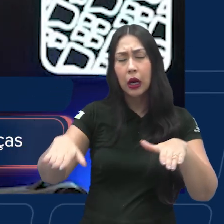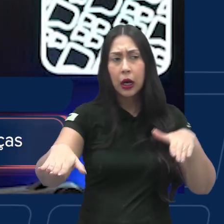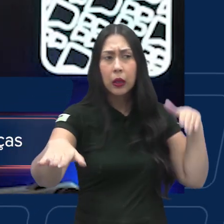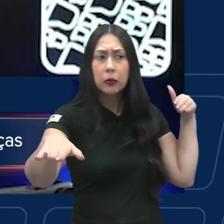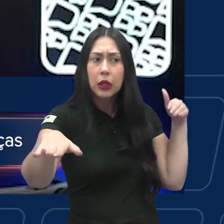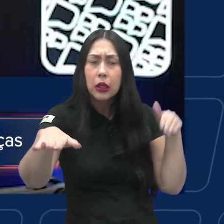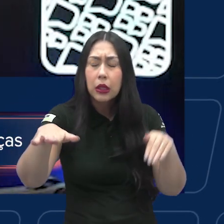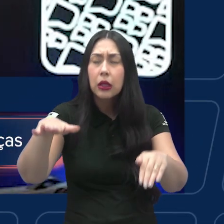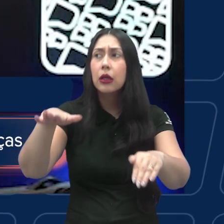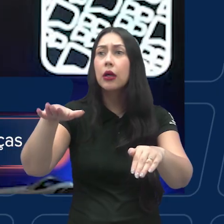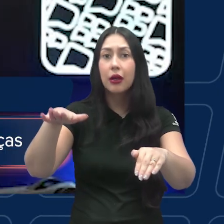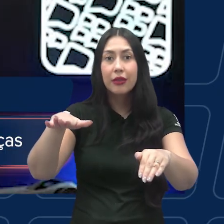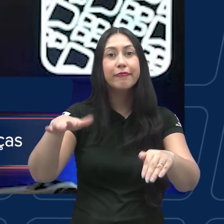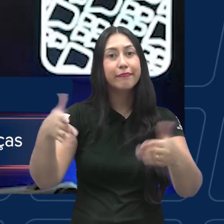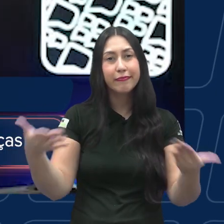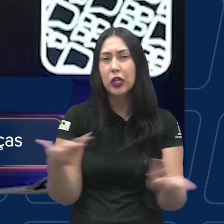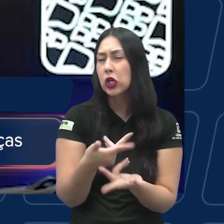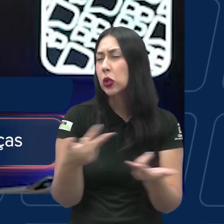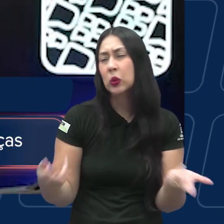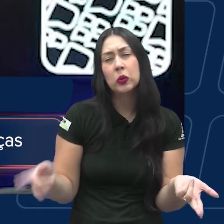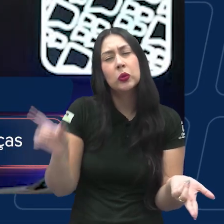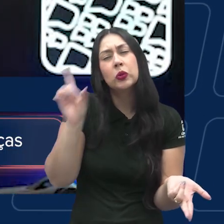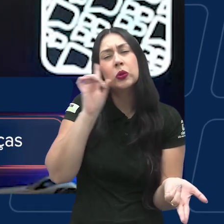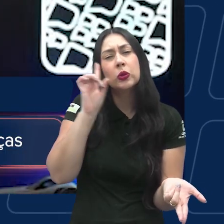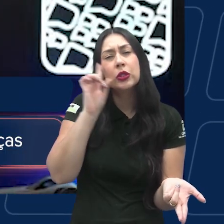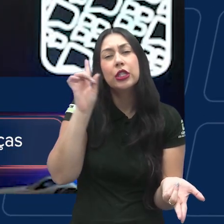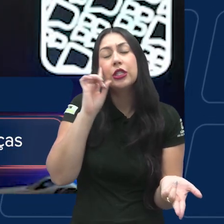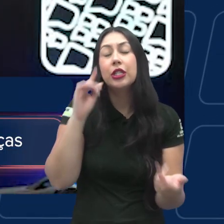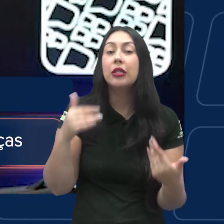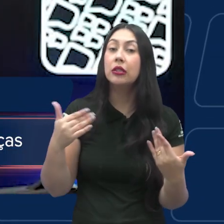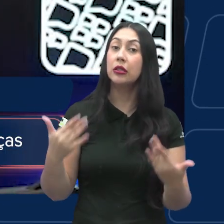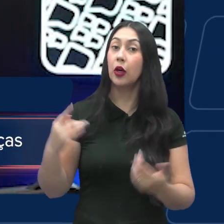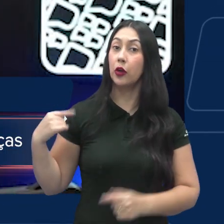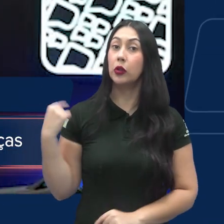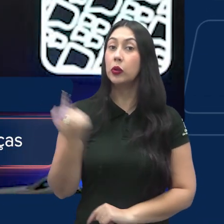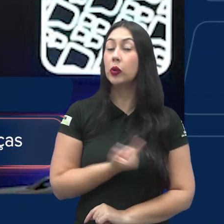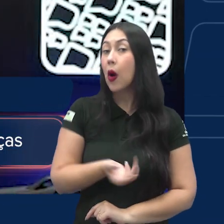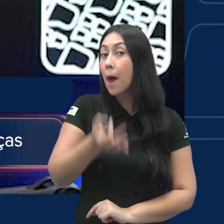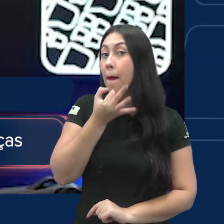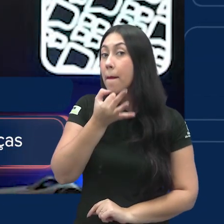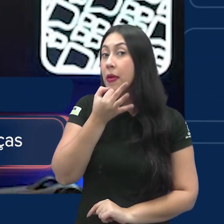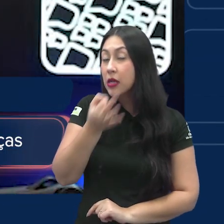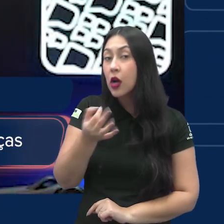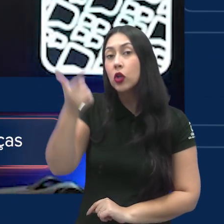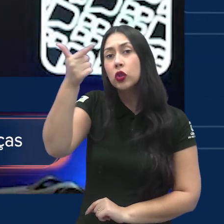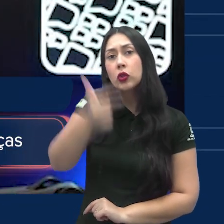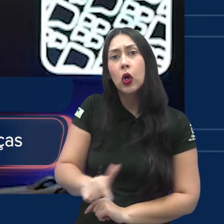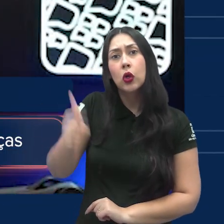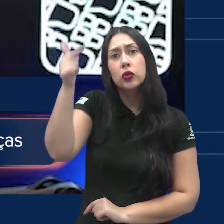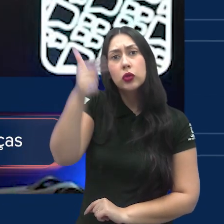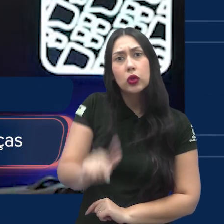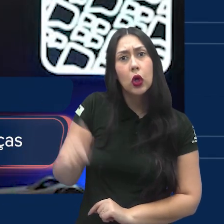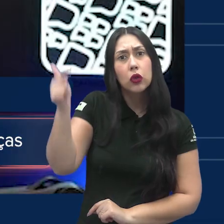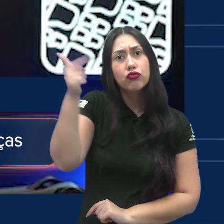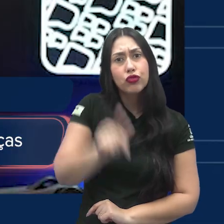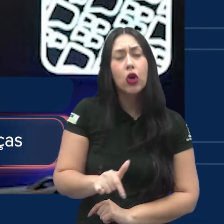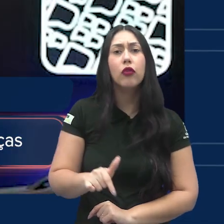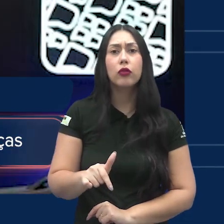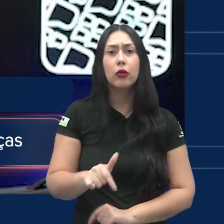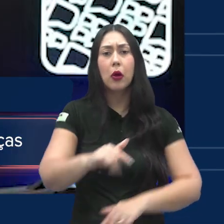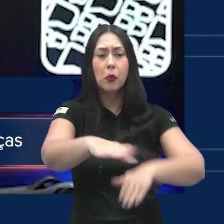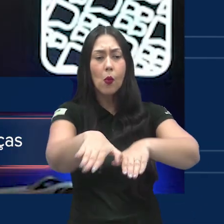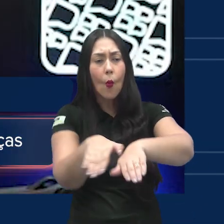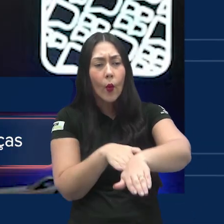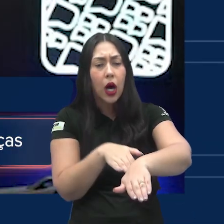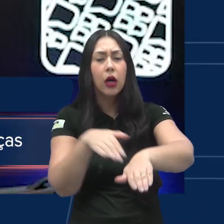forma rotineira no dia a dia do exame prático. Então a gente acredita que a repetição mecânica